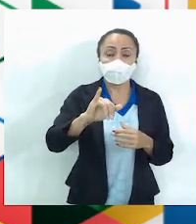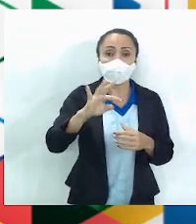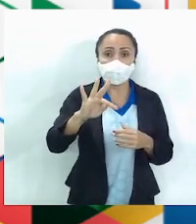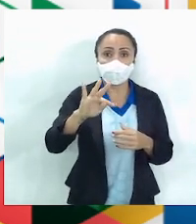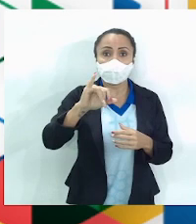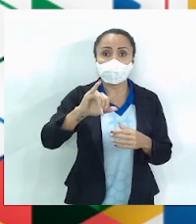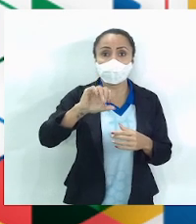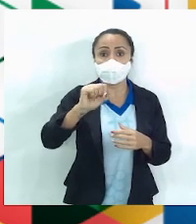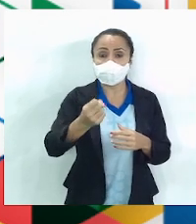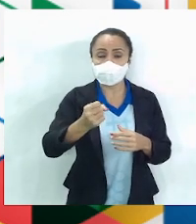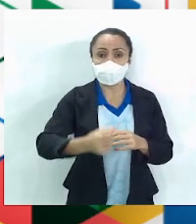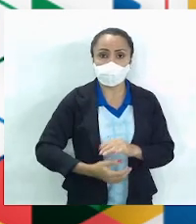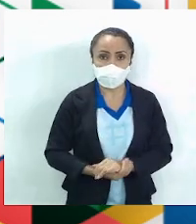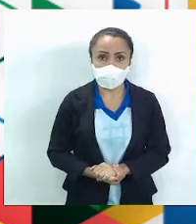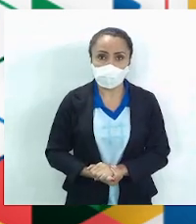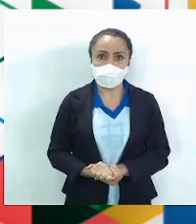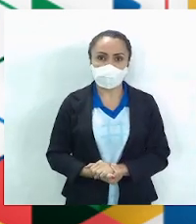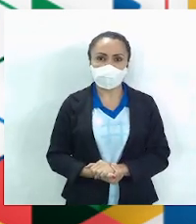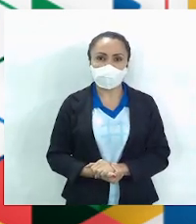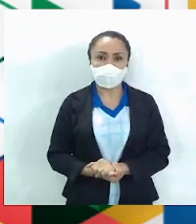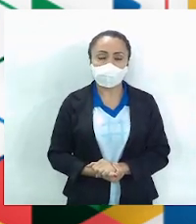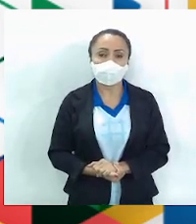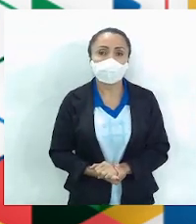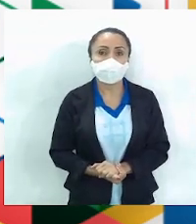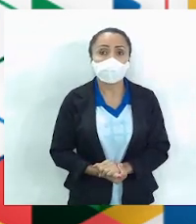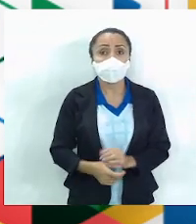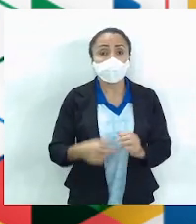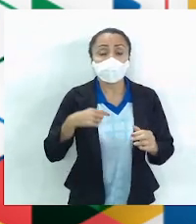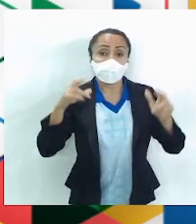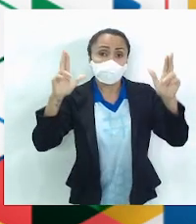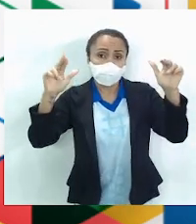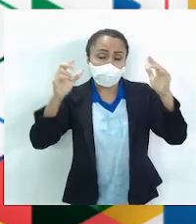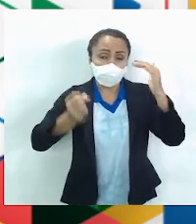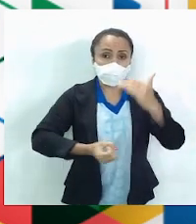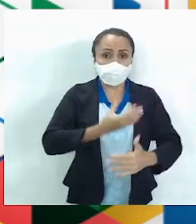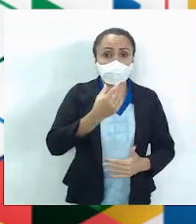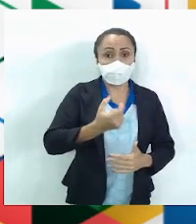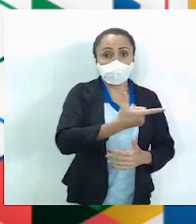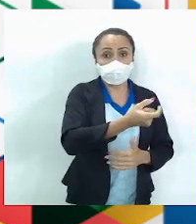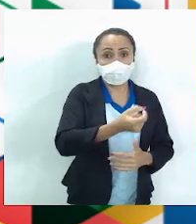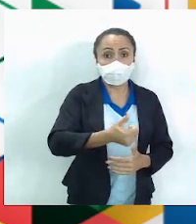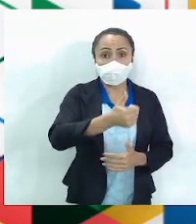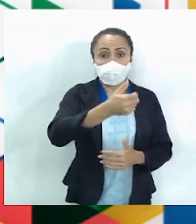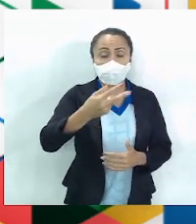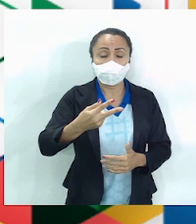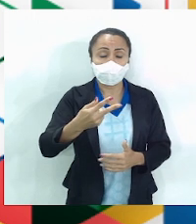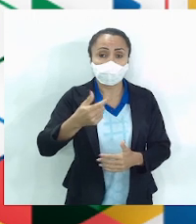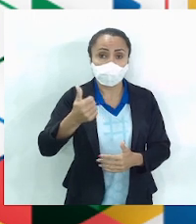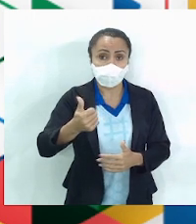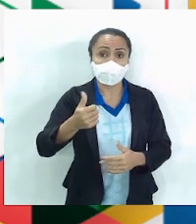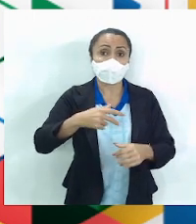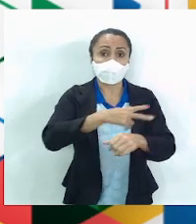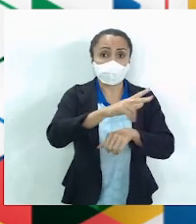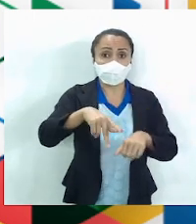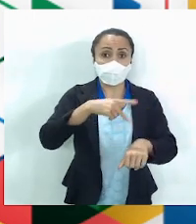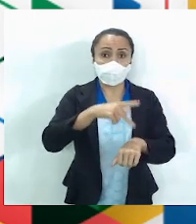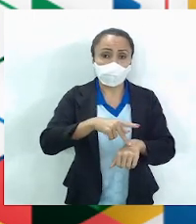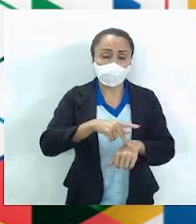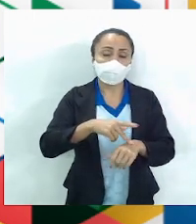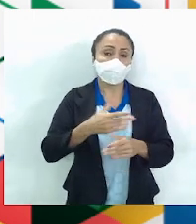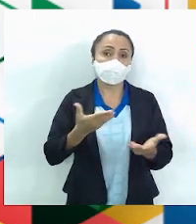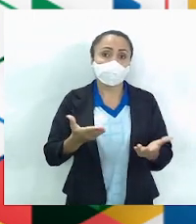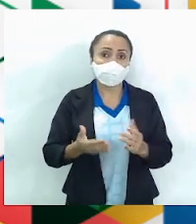Rússia, Índia e China. Termo criado em 2001 para referir-se aos países que